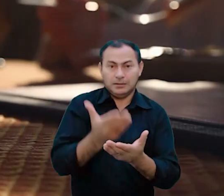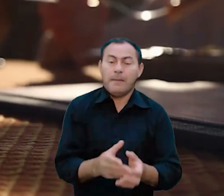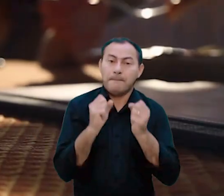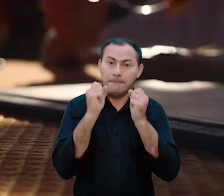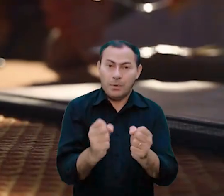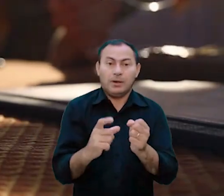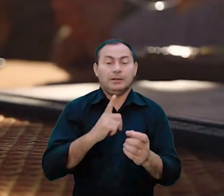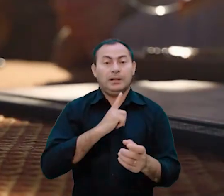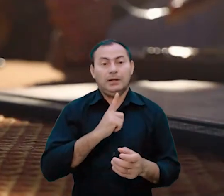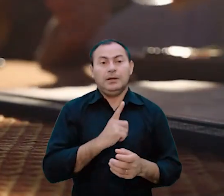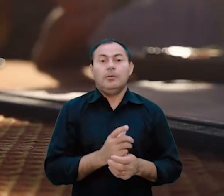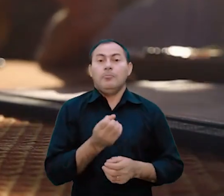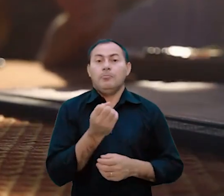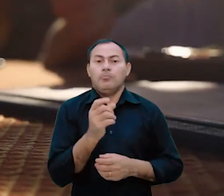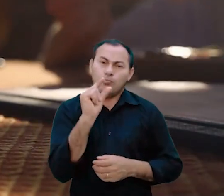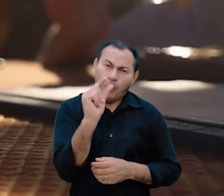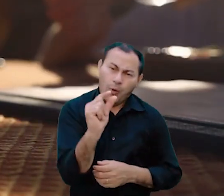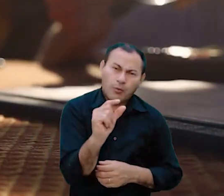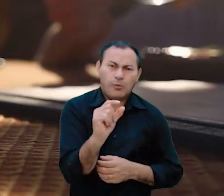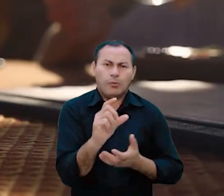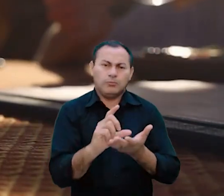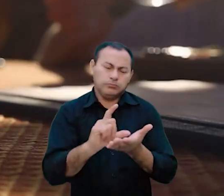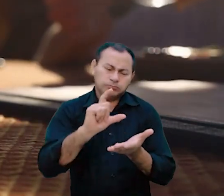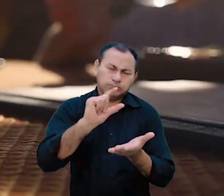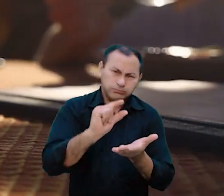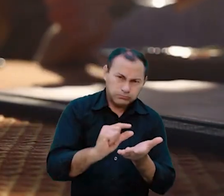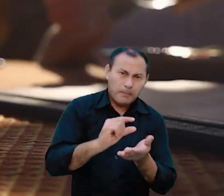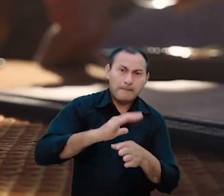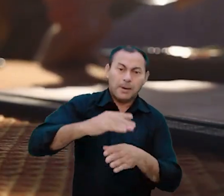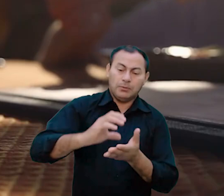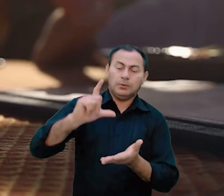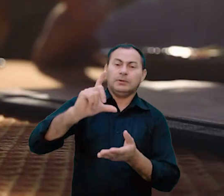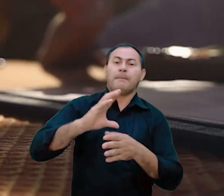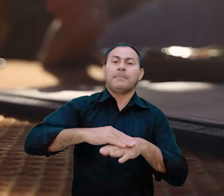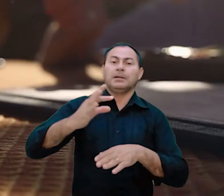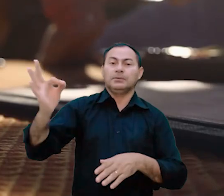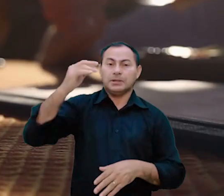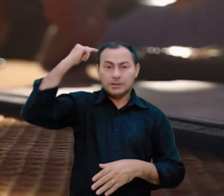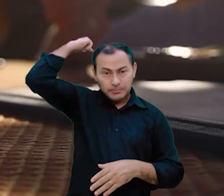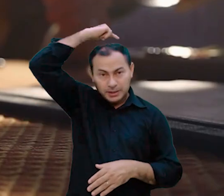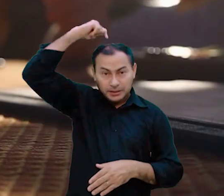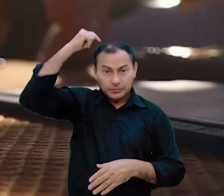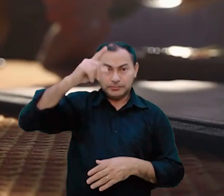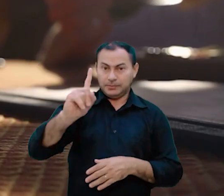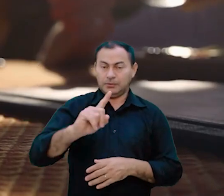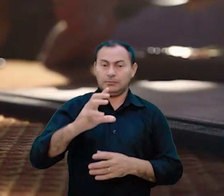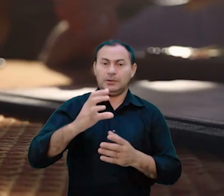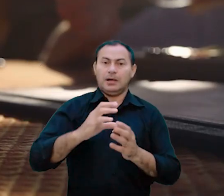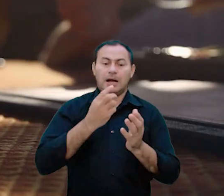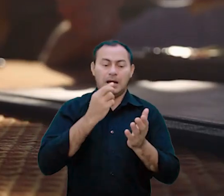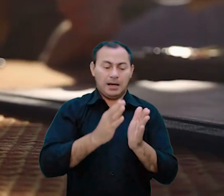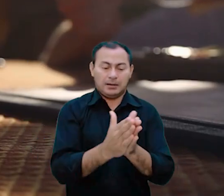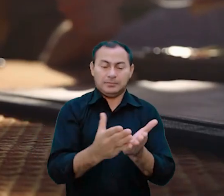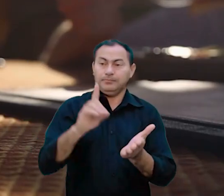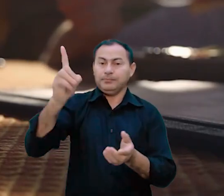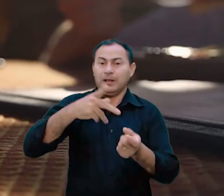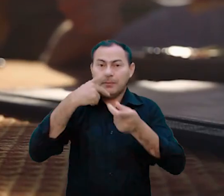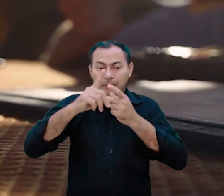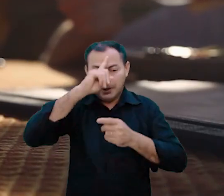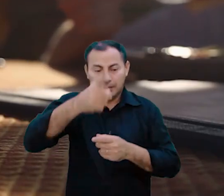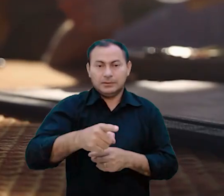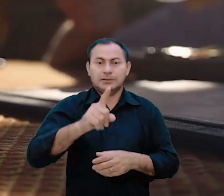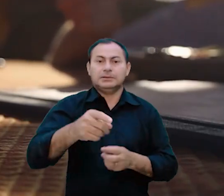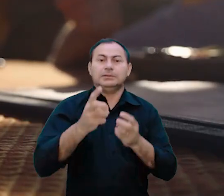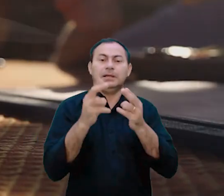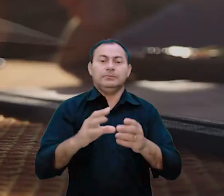Elas acreditam que podem ter um pouco ou mesmo um pouquinho mais do Espírito. Não é isso que as Escrituras querem dizer